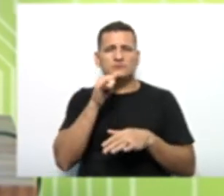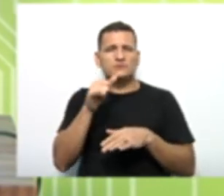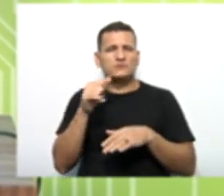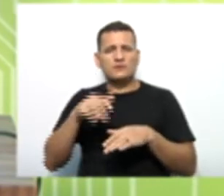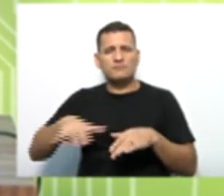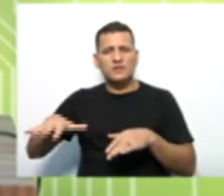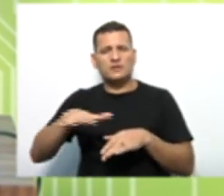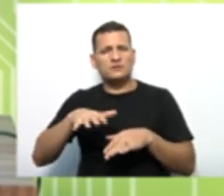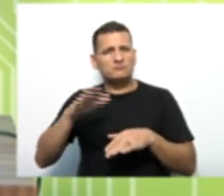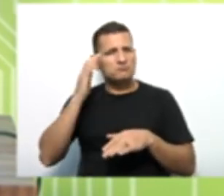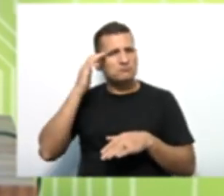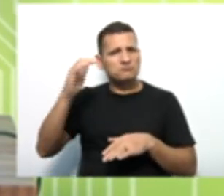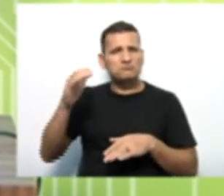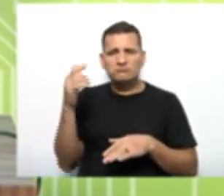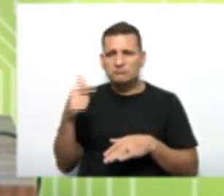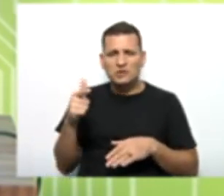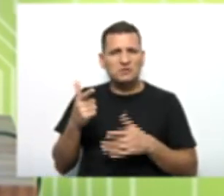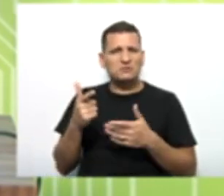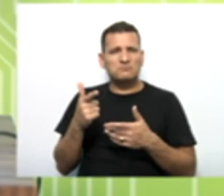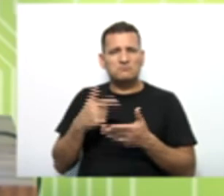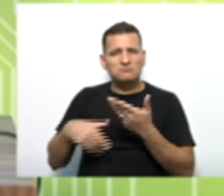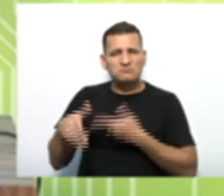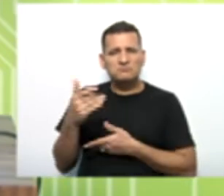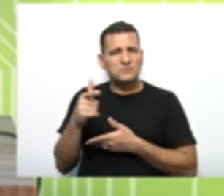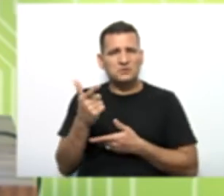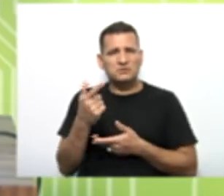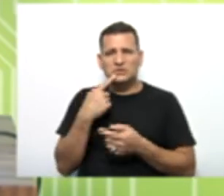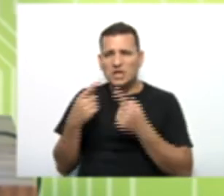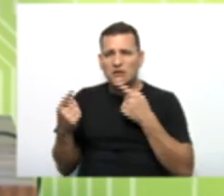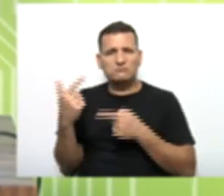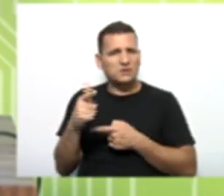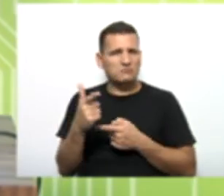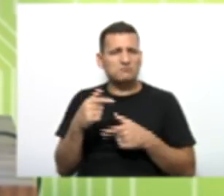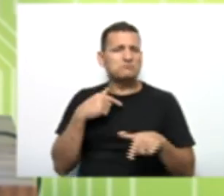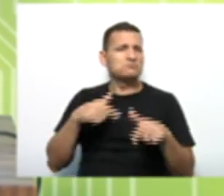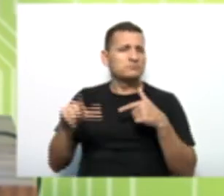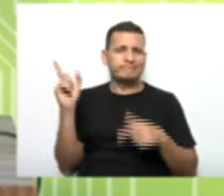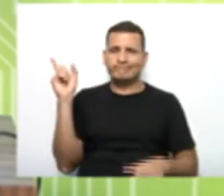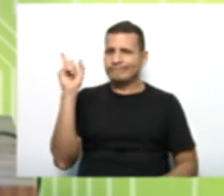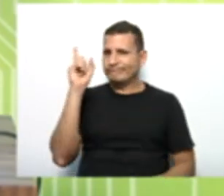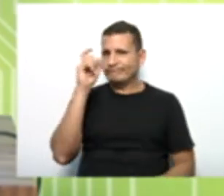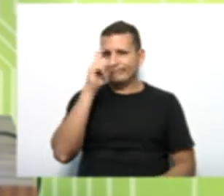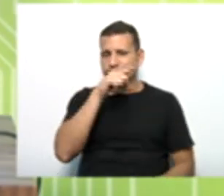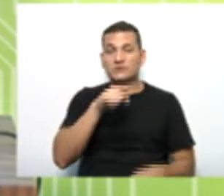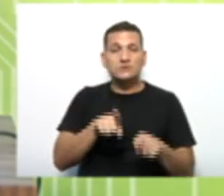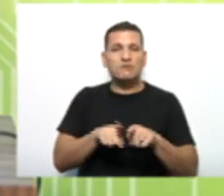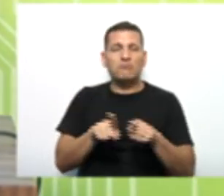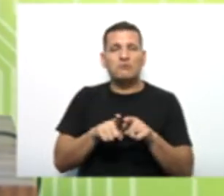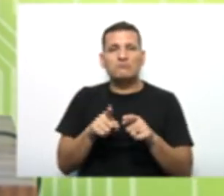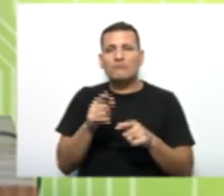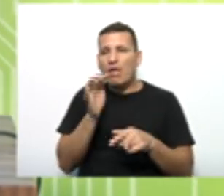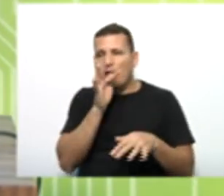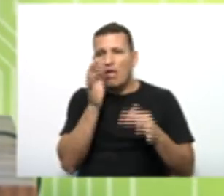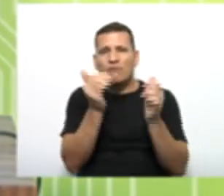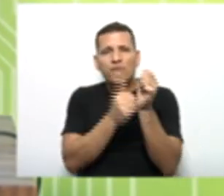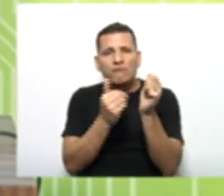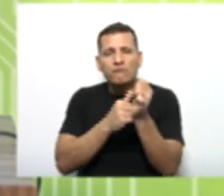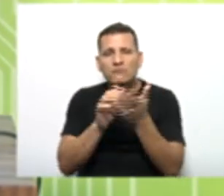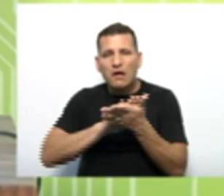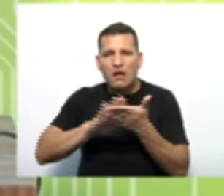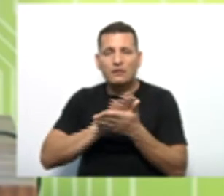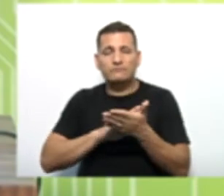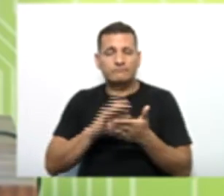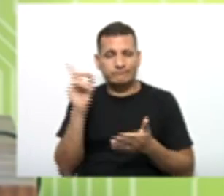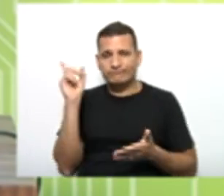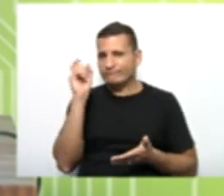se respeita, onde não haja possibilidade de diálogo, onde não se respeite o sigilo. Então, por isso, é